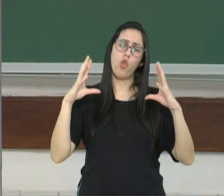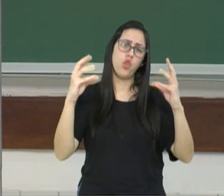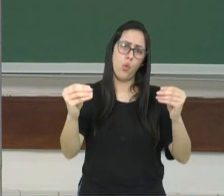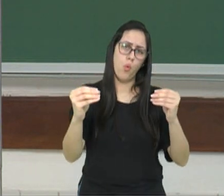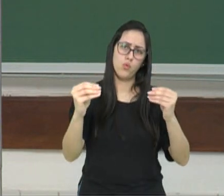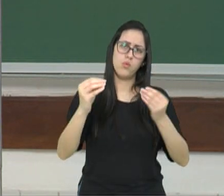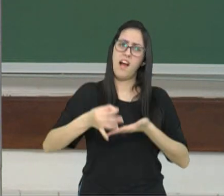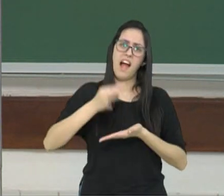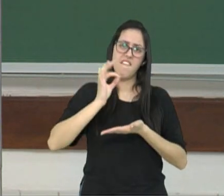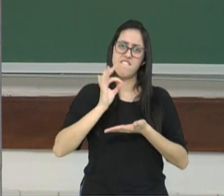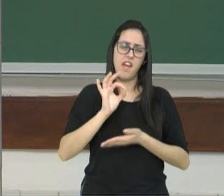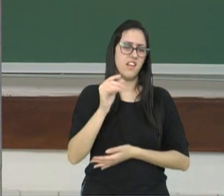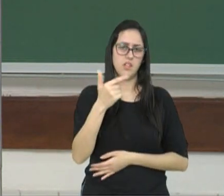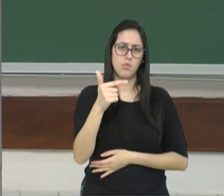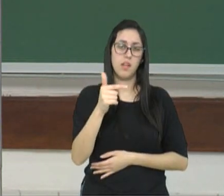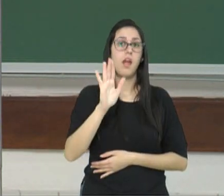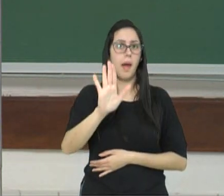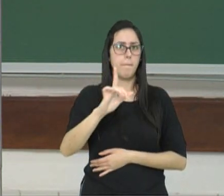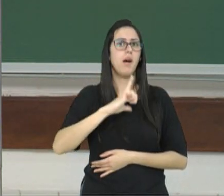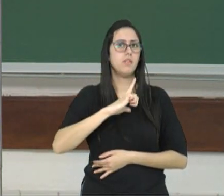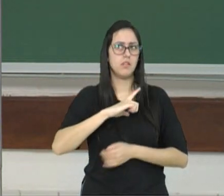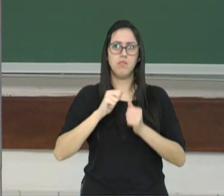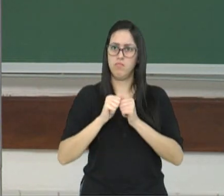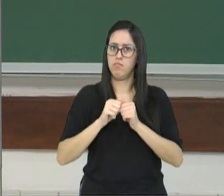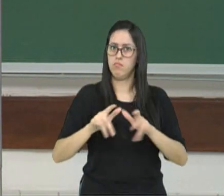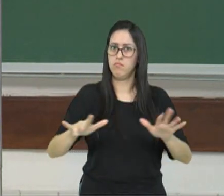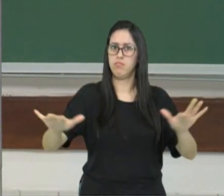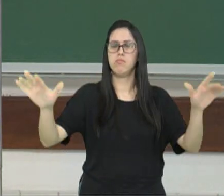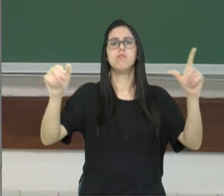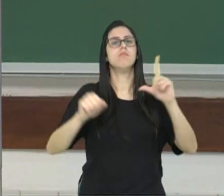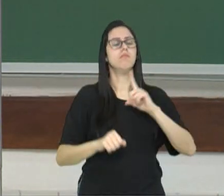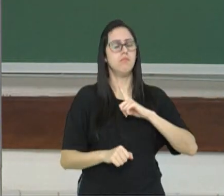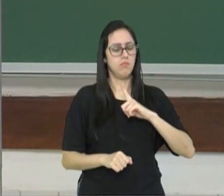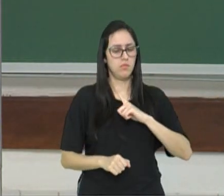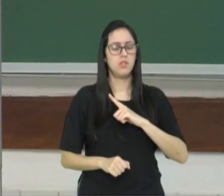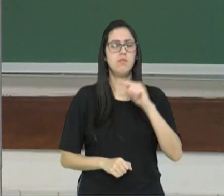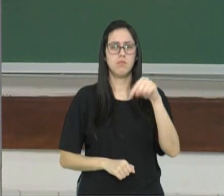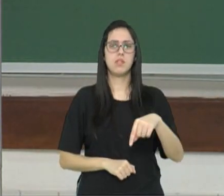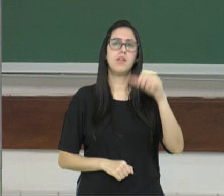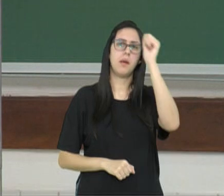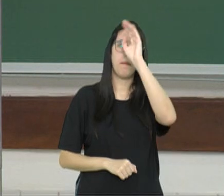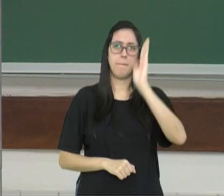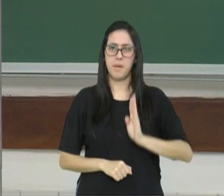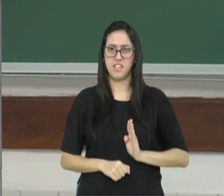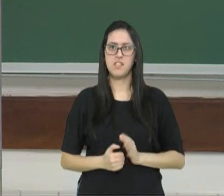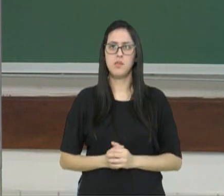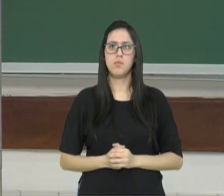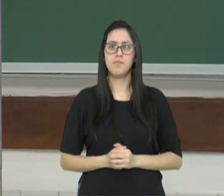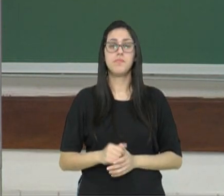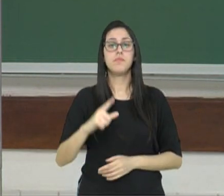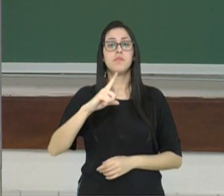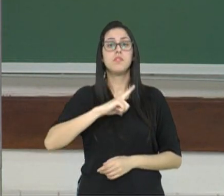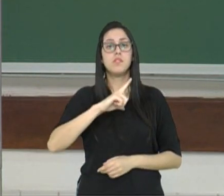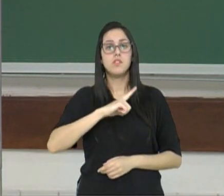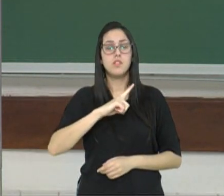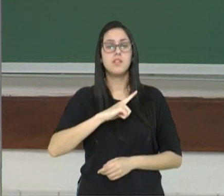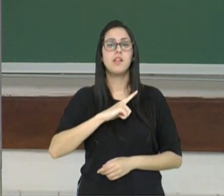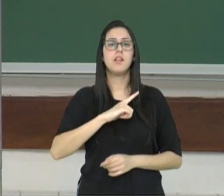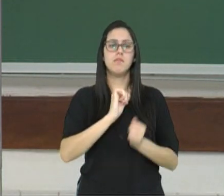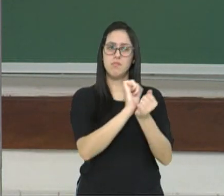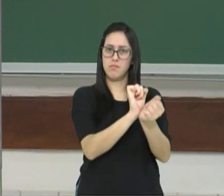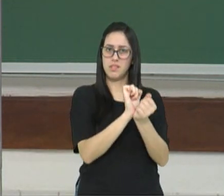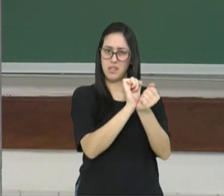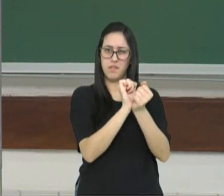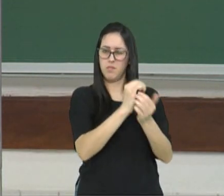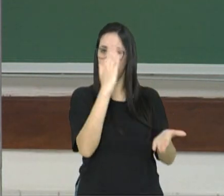atividade cafeeira. Mas isso vai atingir uma grande diversidade dos estados brasileiros. Com a aproximação da abolição da escravidão, que vai